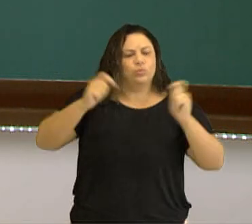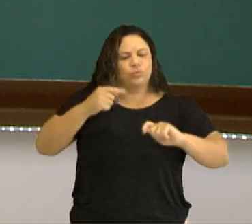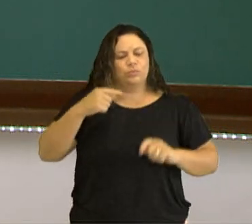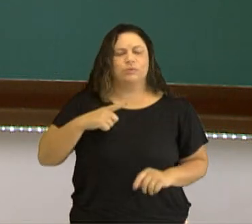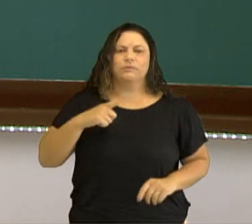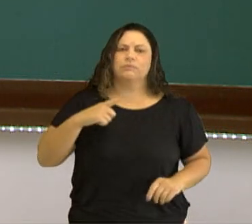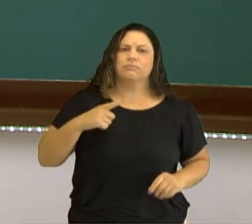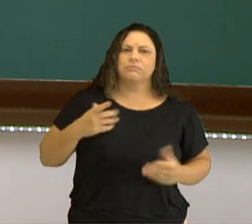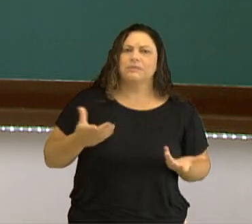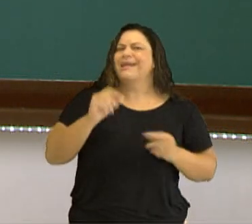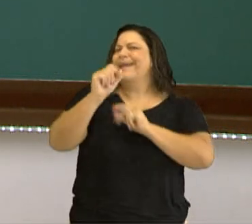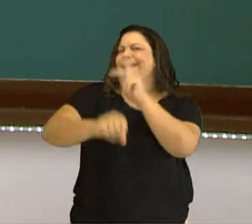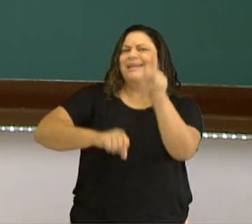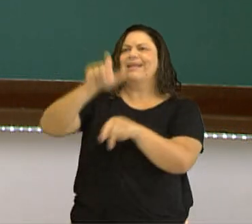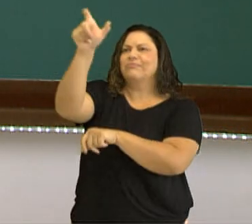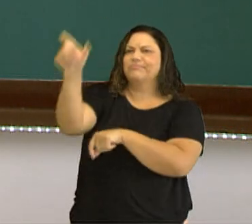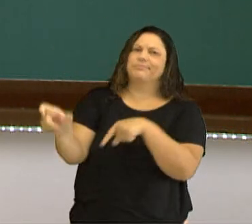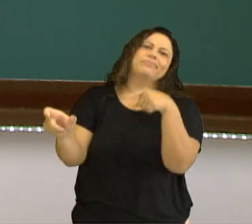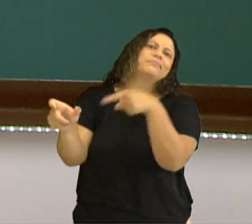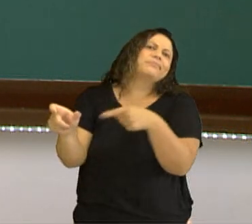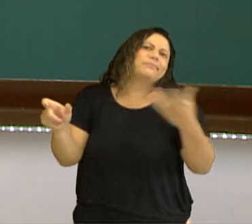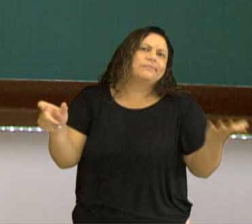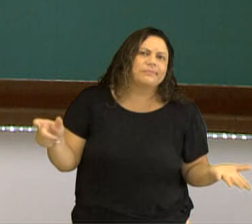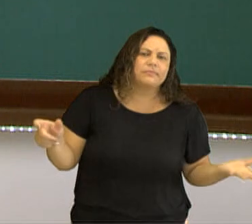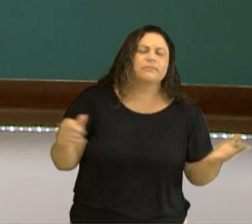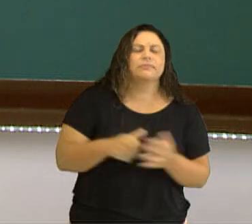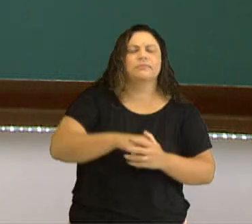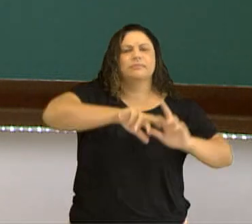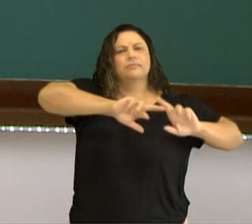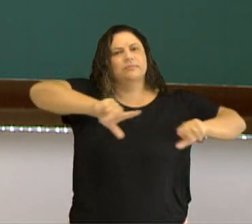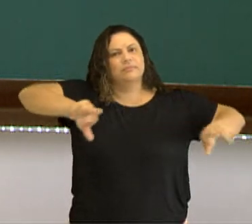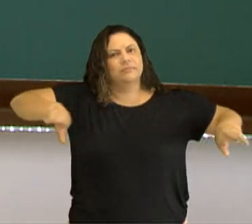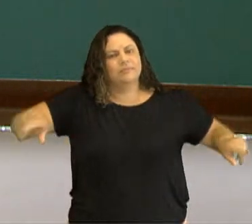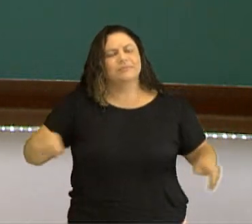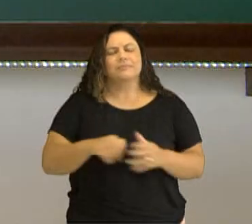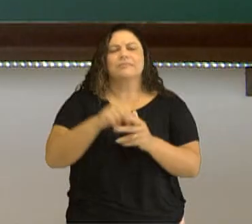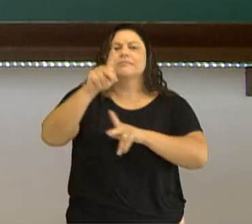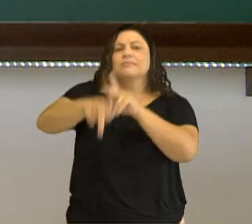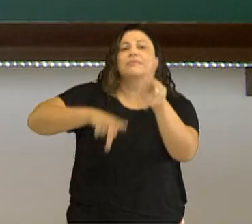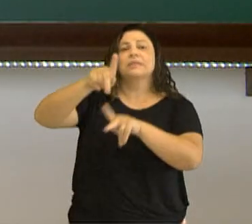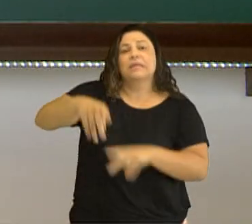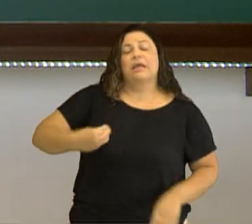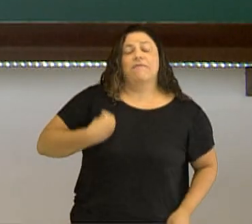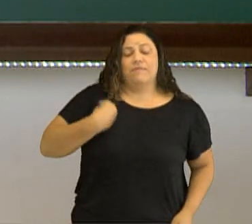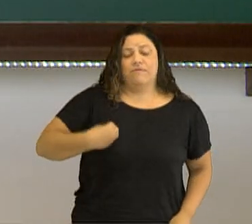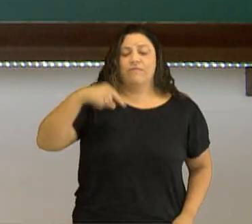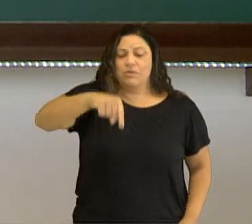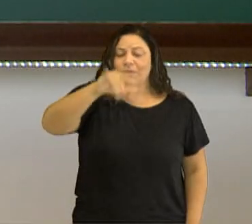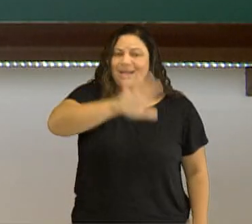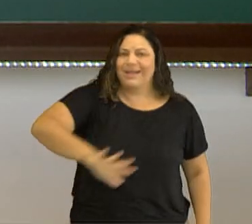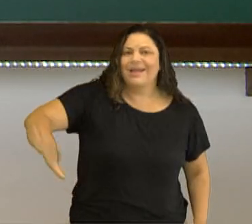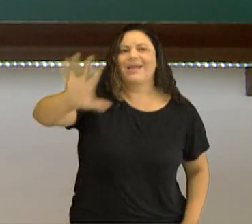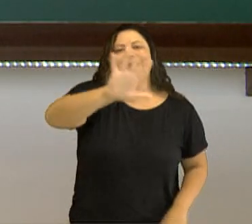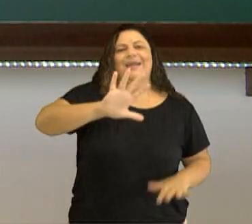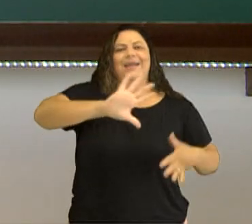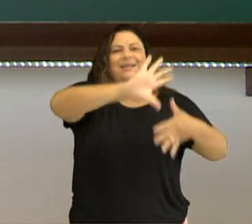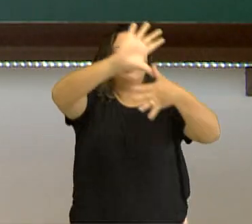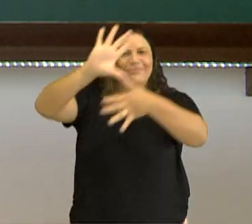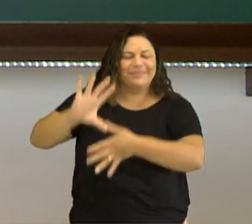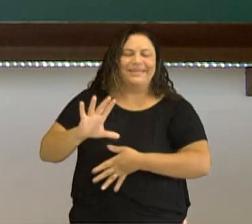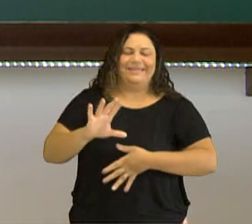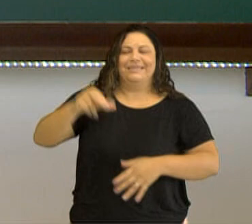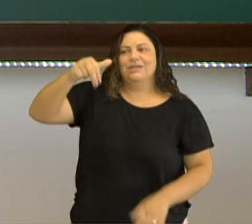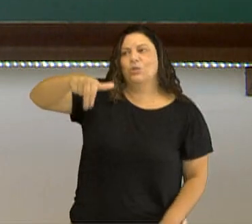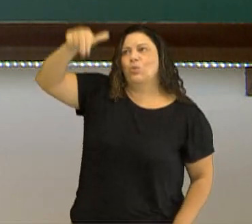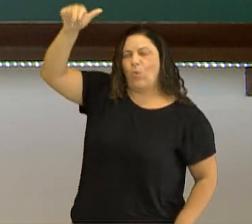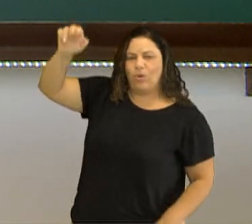quem eram esses povos que habitavam? Eram diversos povos que viviam aqui no território americano, desde a América do